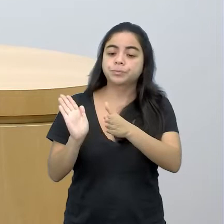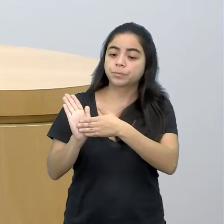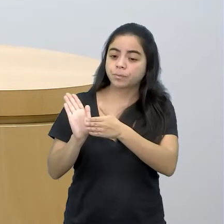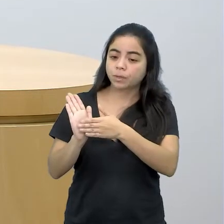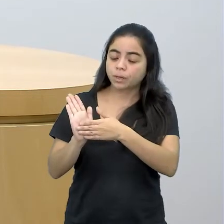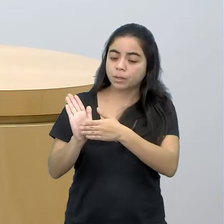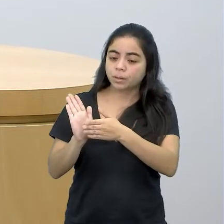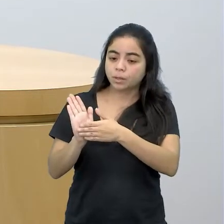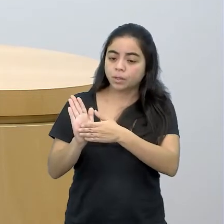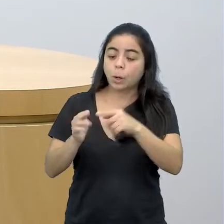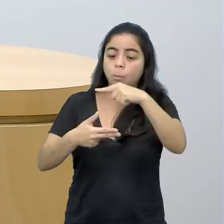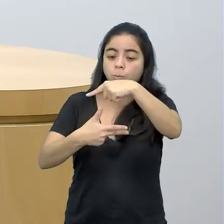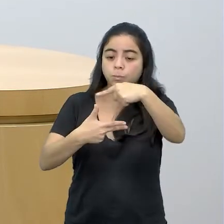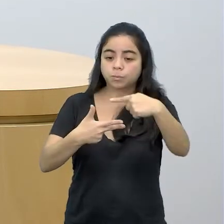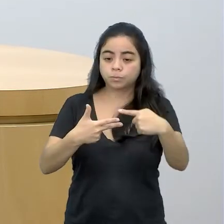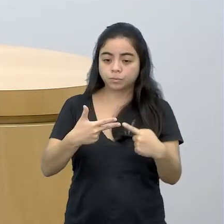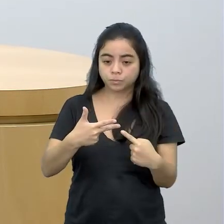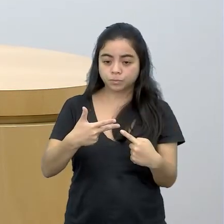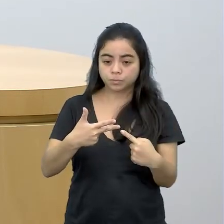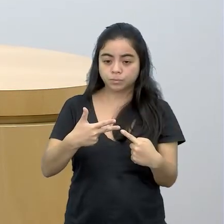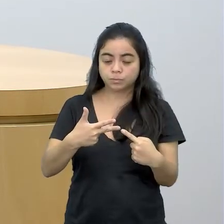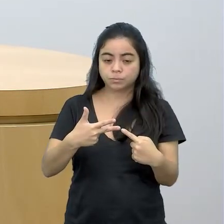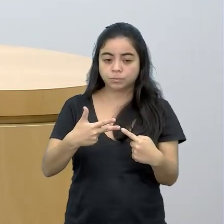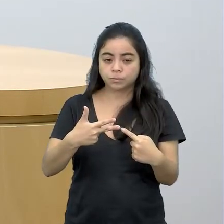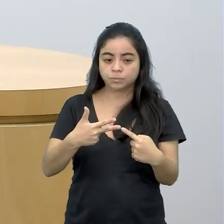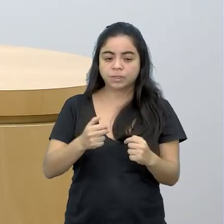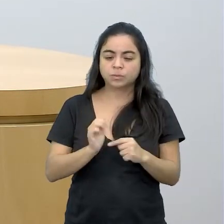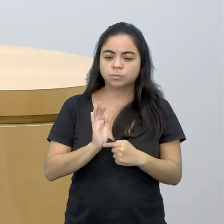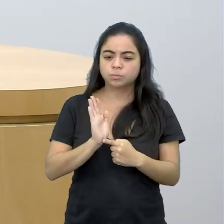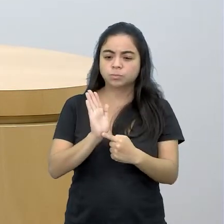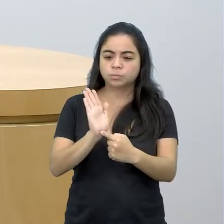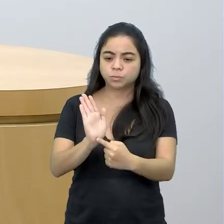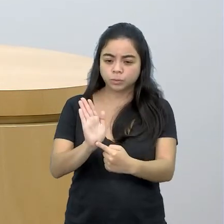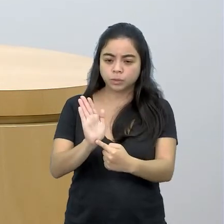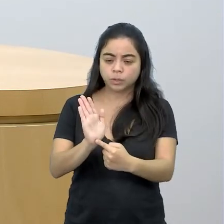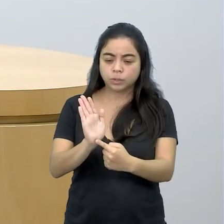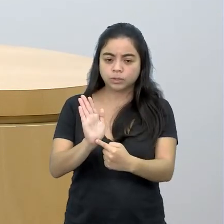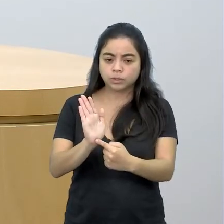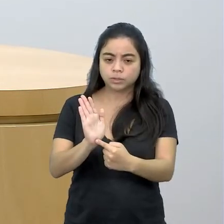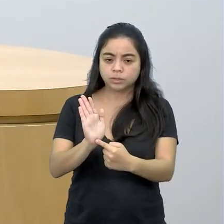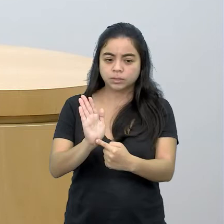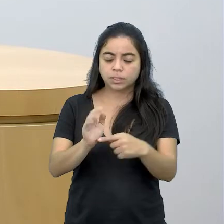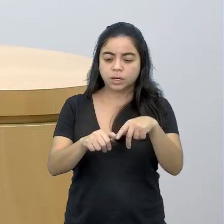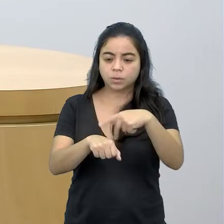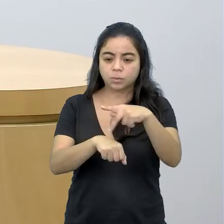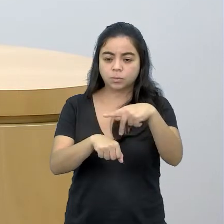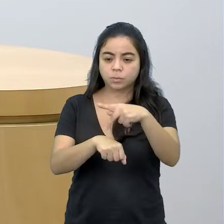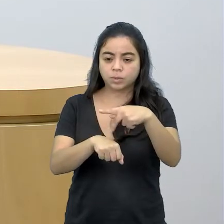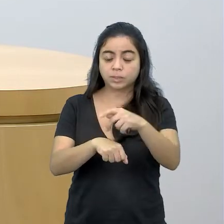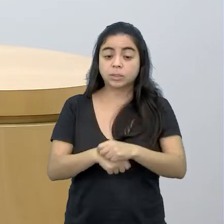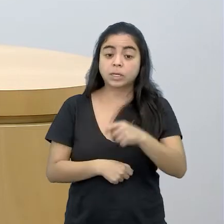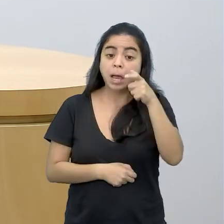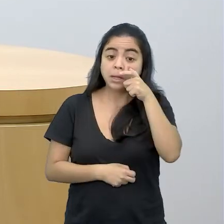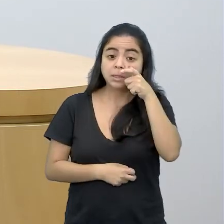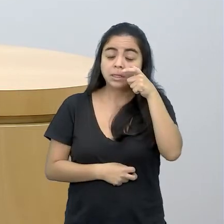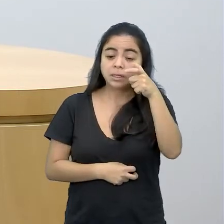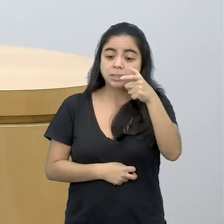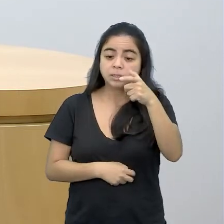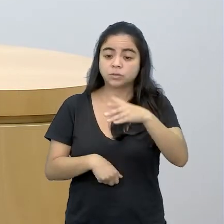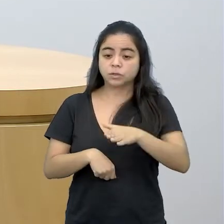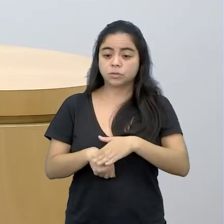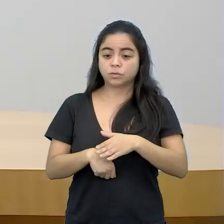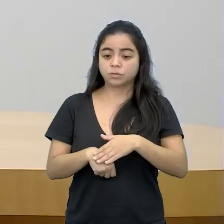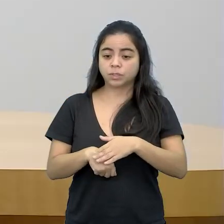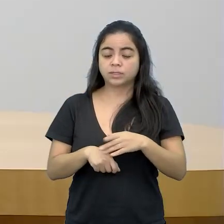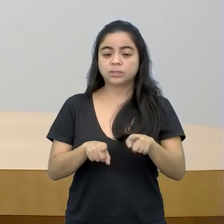do poder tripartite se apresenta, se realiza no país, é interessante que a gente faça,